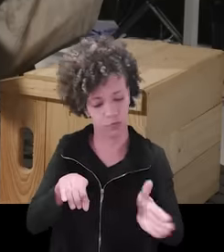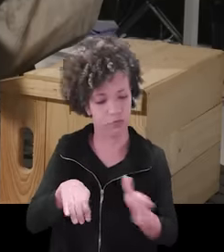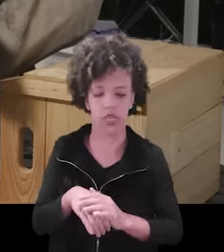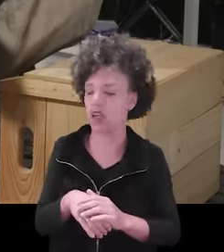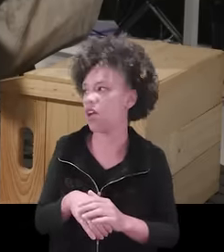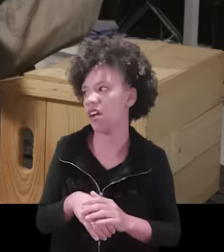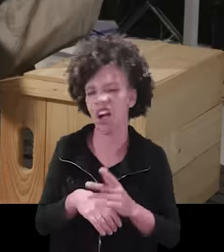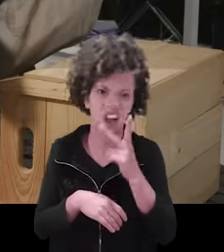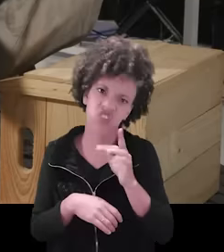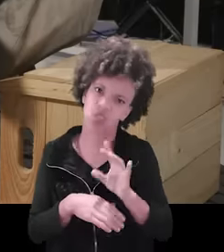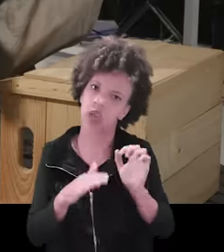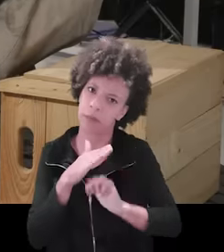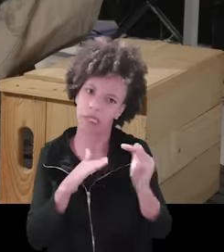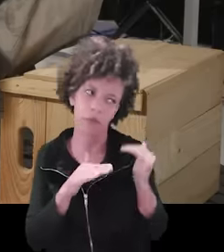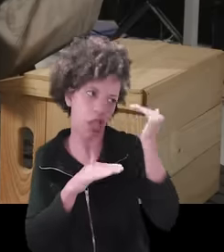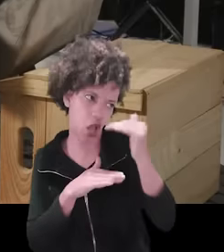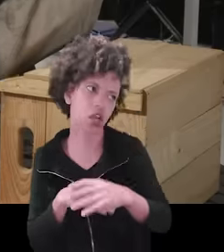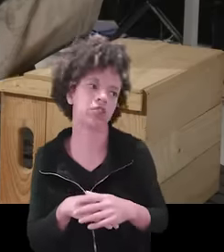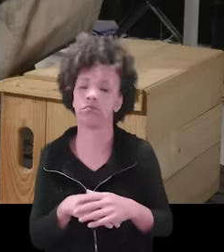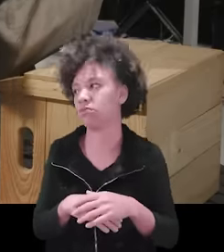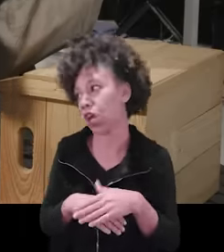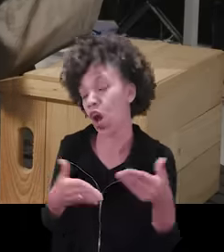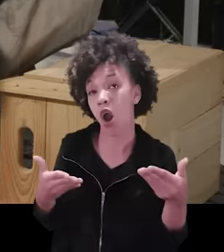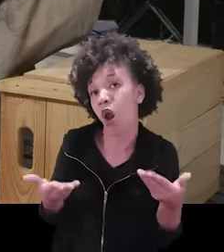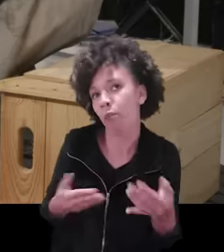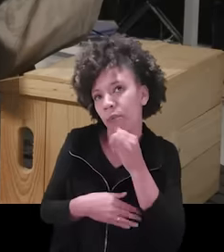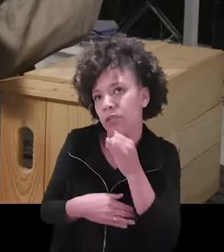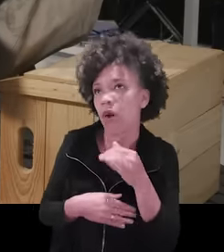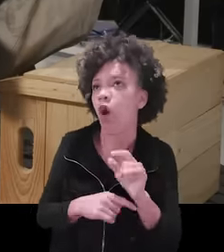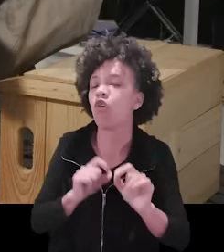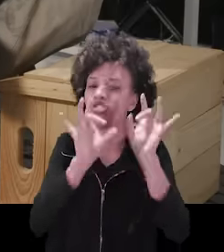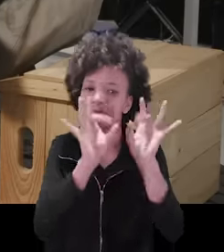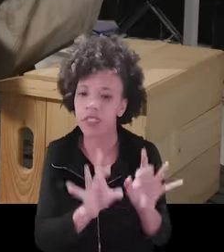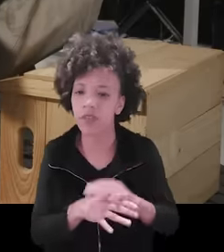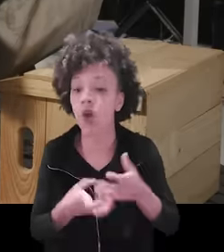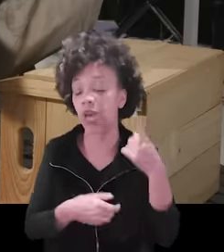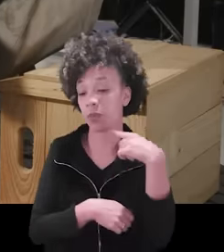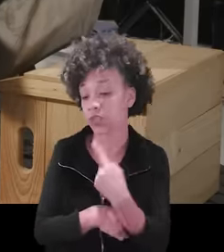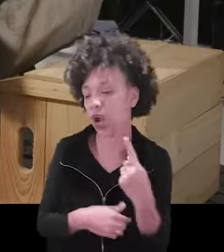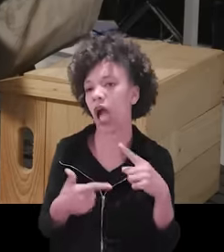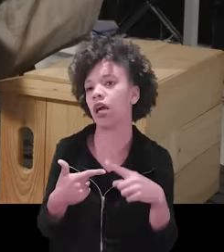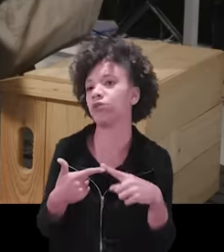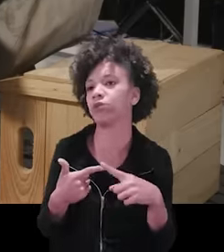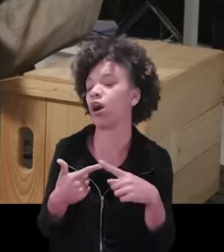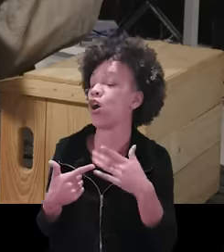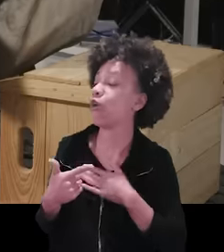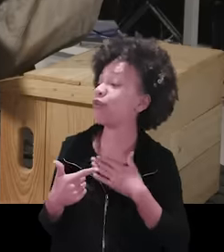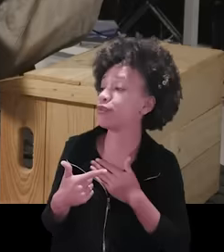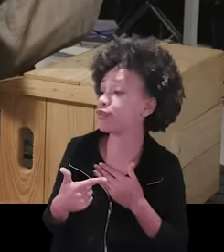muito a batata para poder Eu acho que só umas empresas maiores assim eu não maiores empresas Ou de habilidades específicas do tipo eu quero um advogado